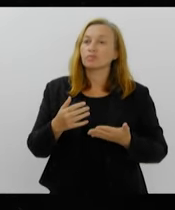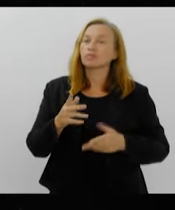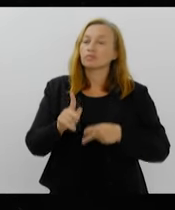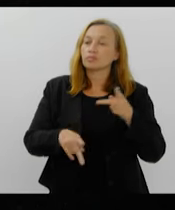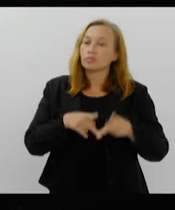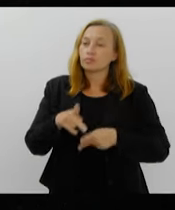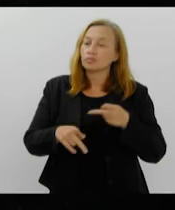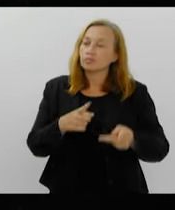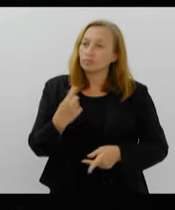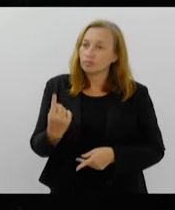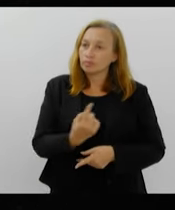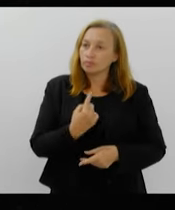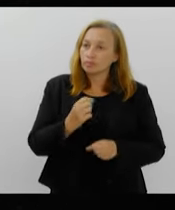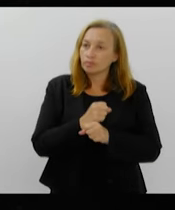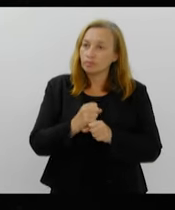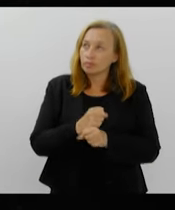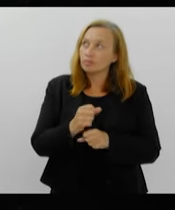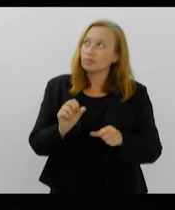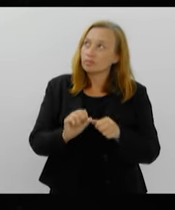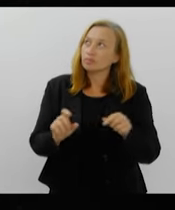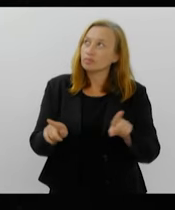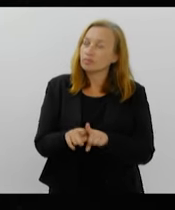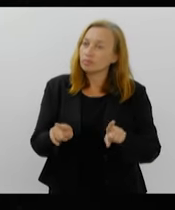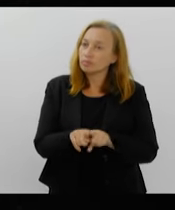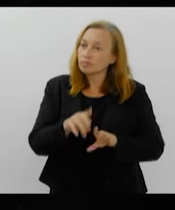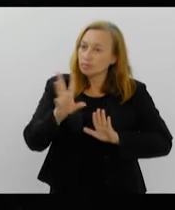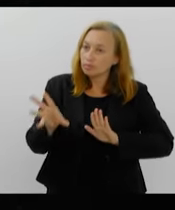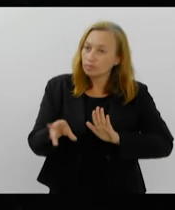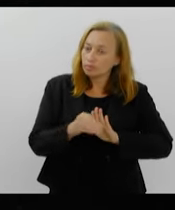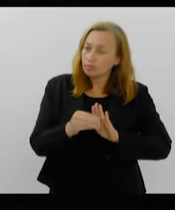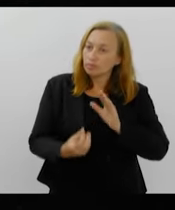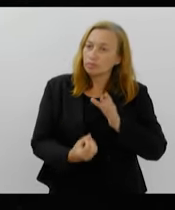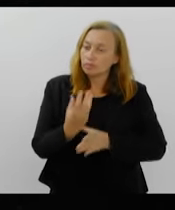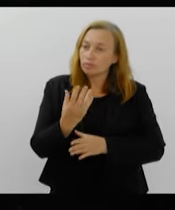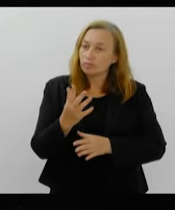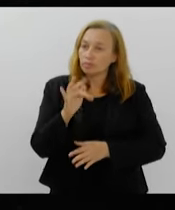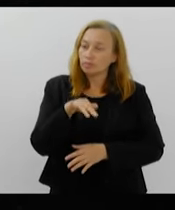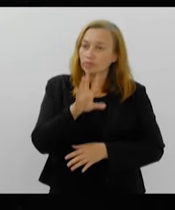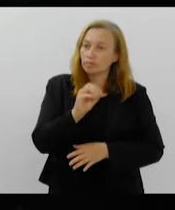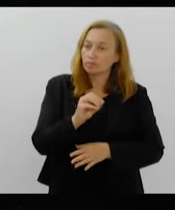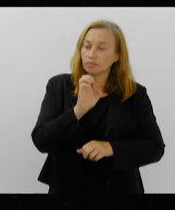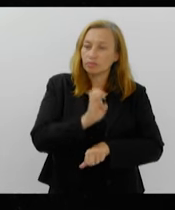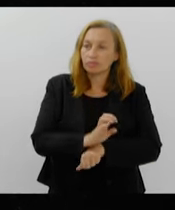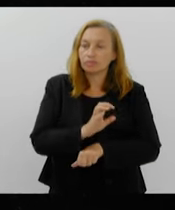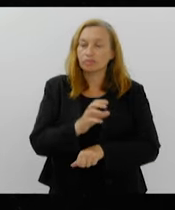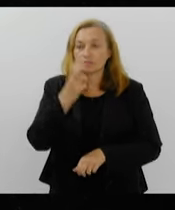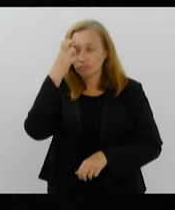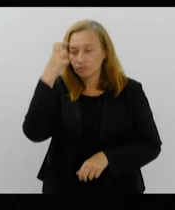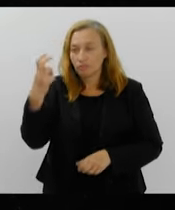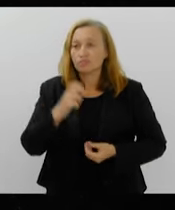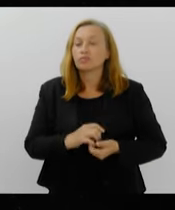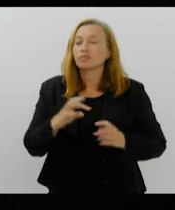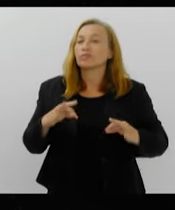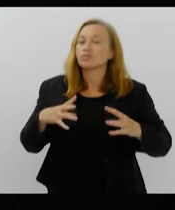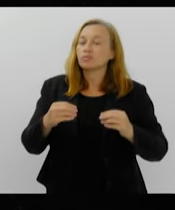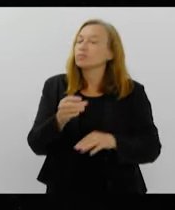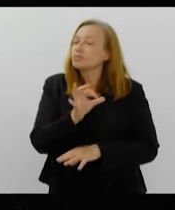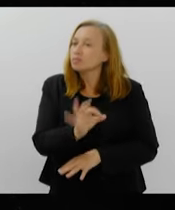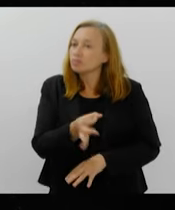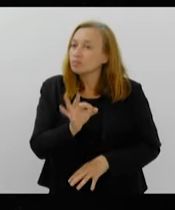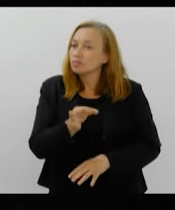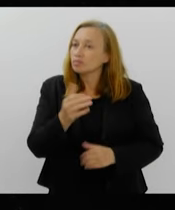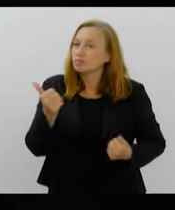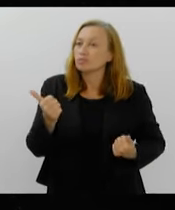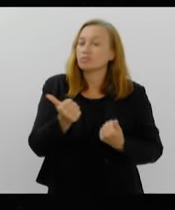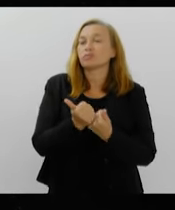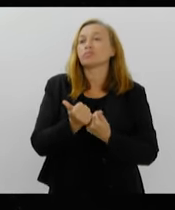povo esse ano nós fizemos também emendas para o fundo estadual de cultura e tudo isso certamente